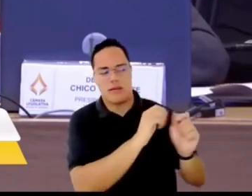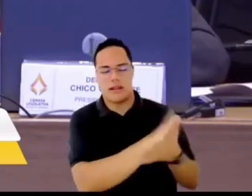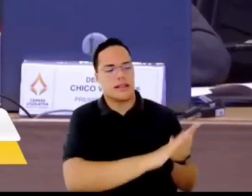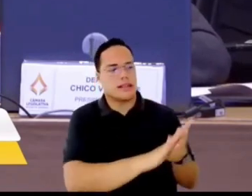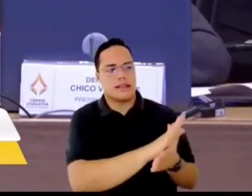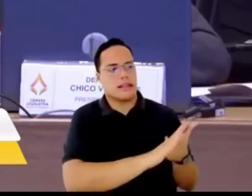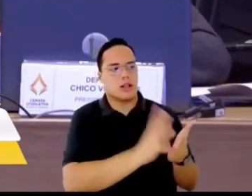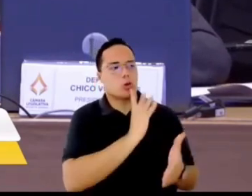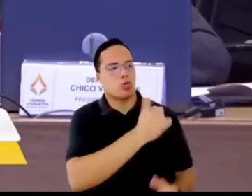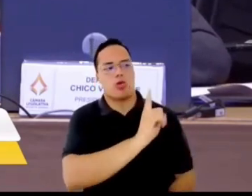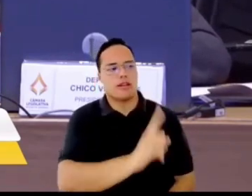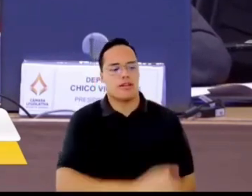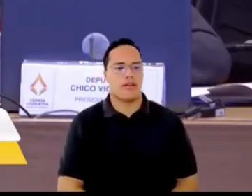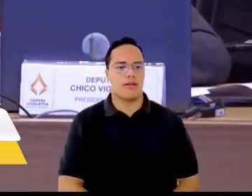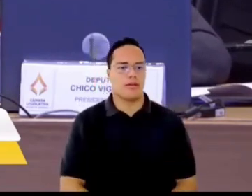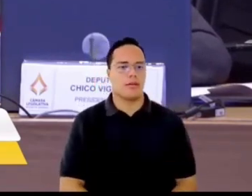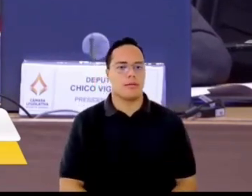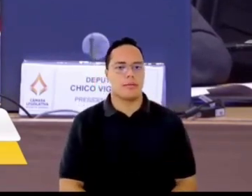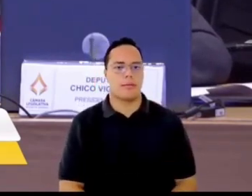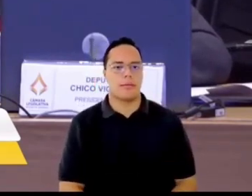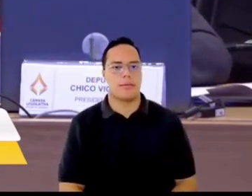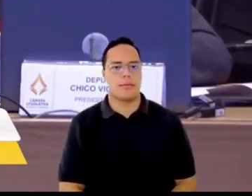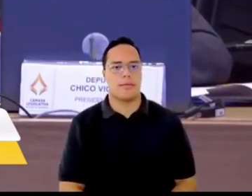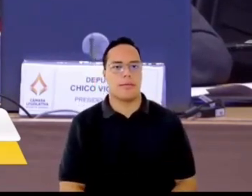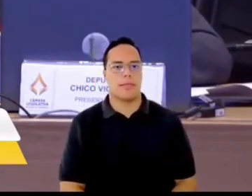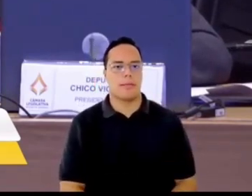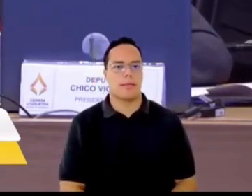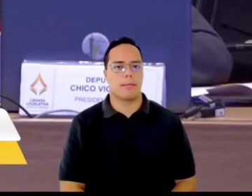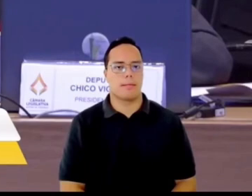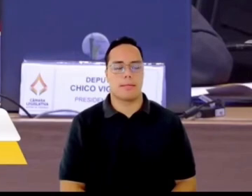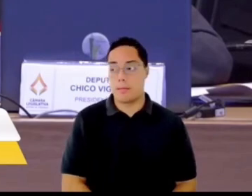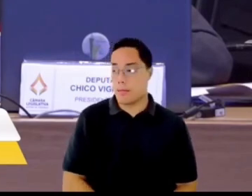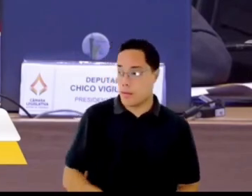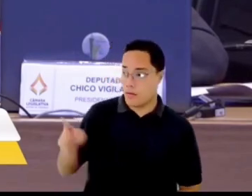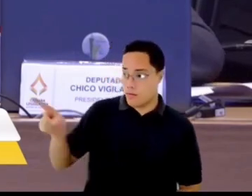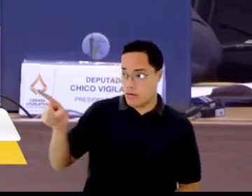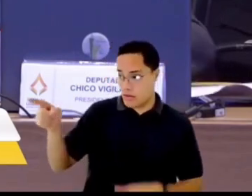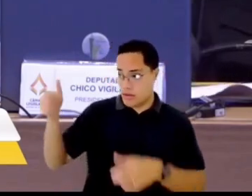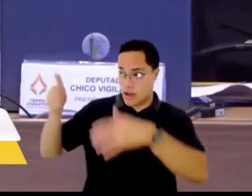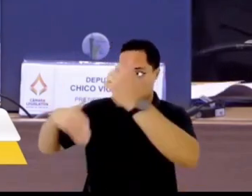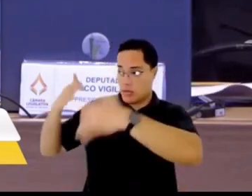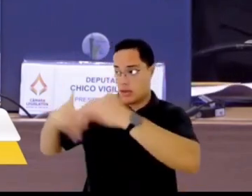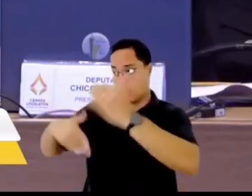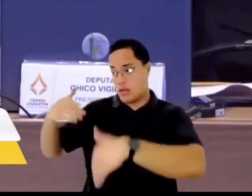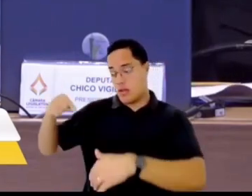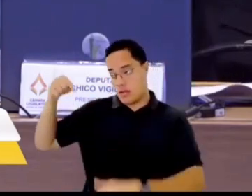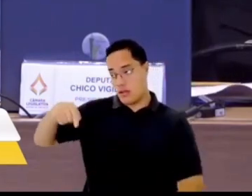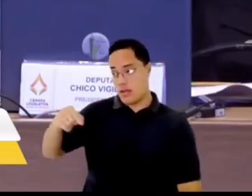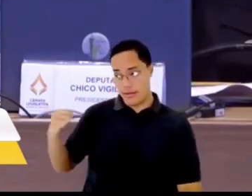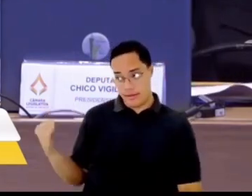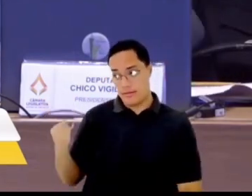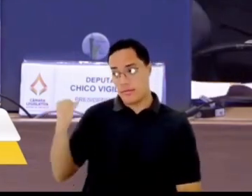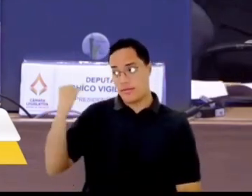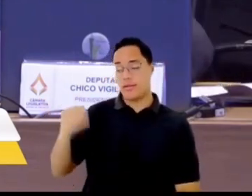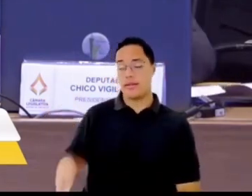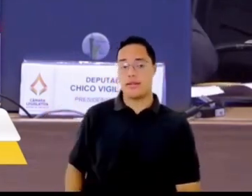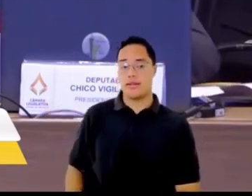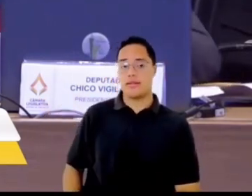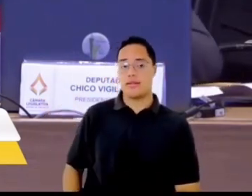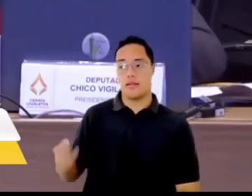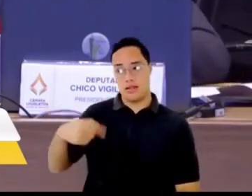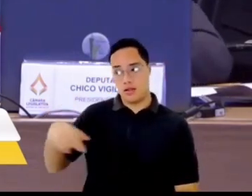Elton, o seu depoimento aqui está sendo muito importante. Não é, deputado Hermeto? A gente agora está